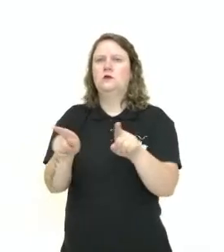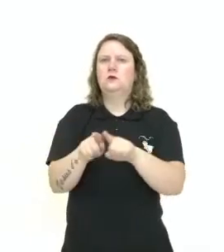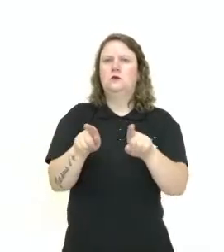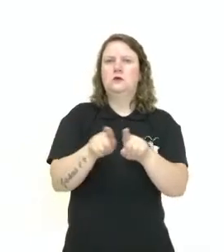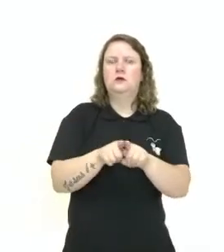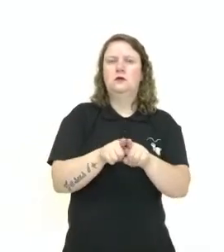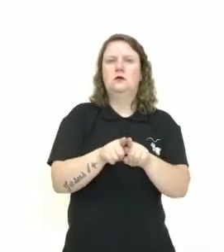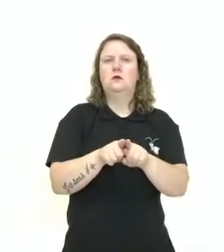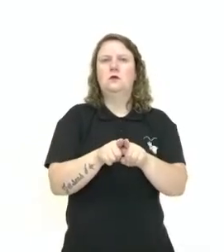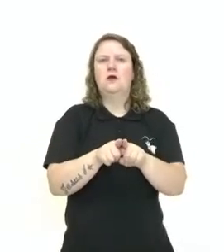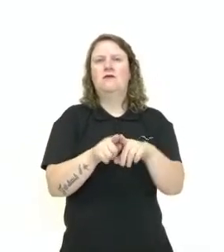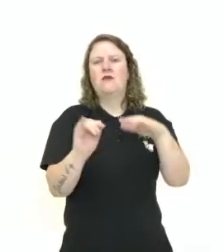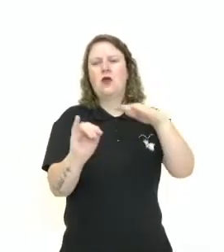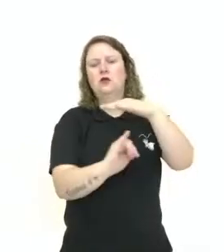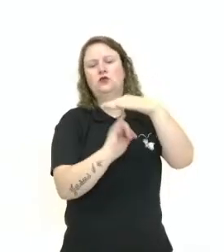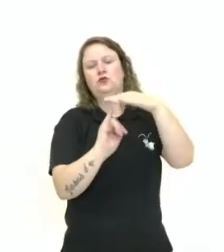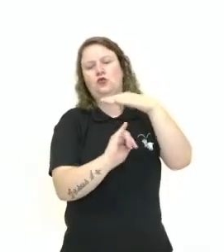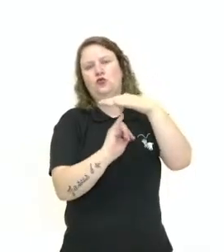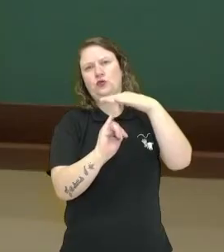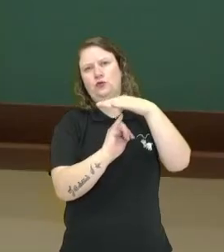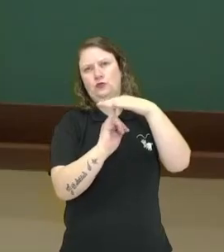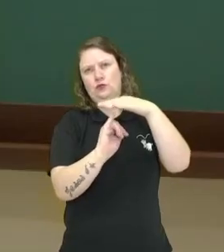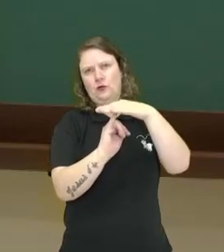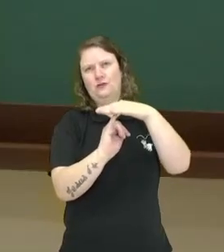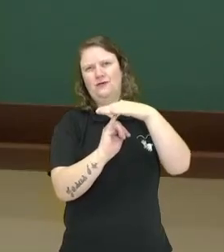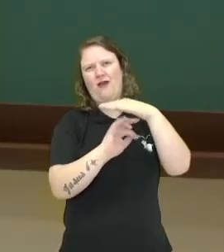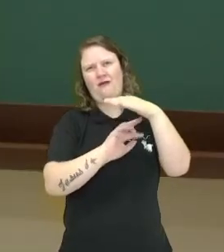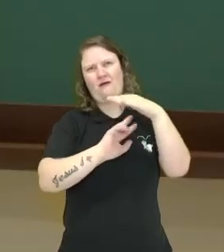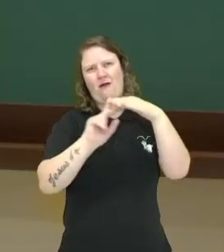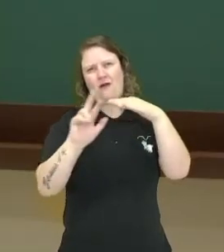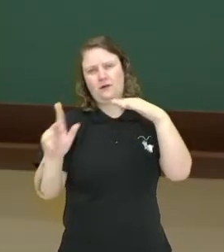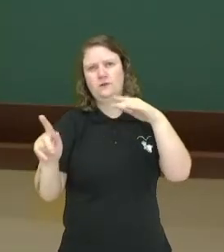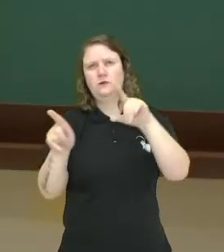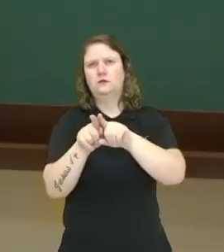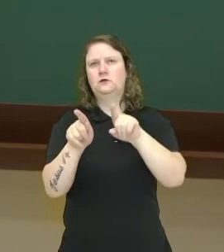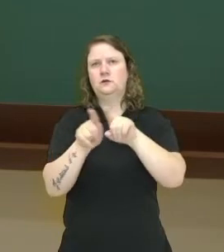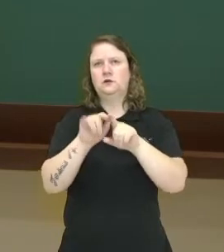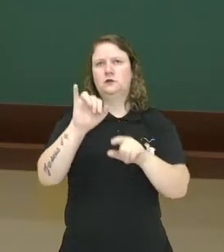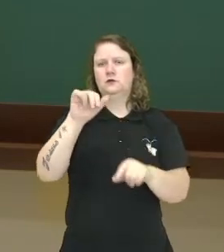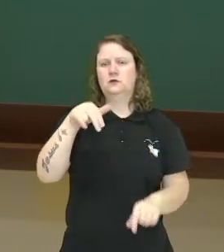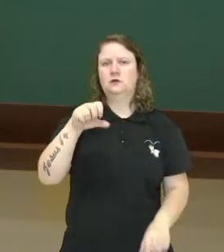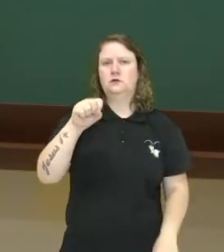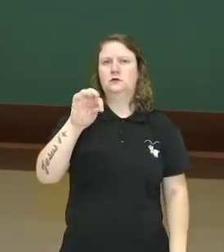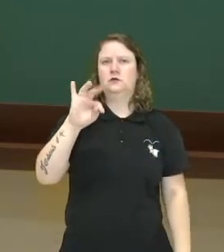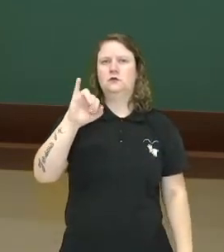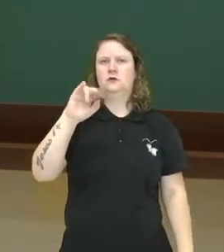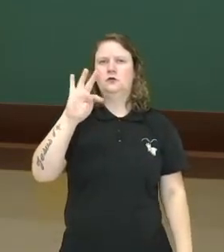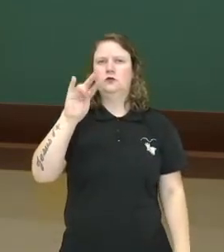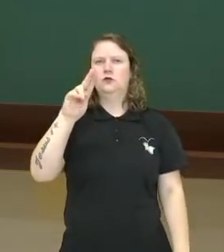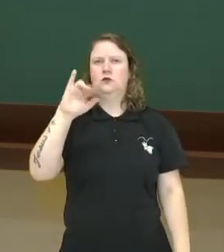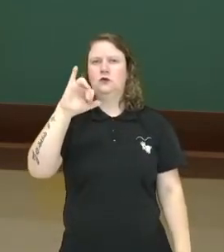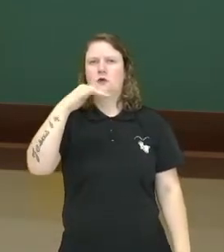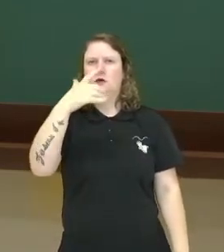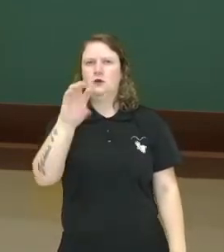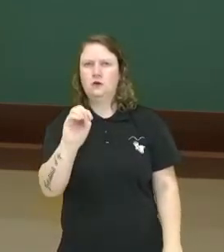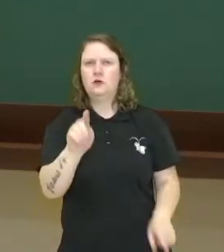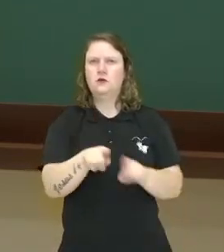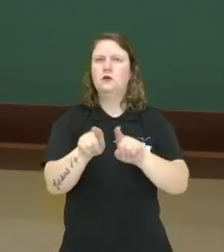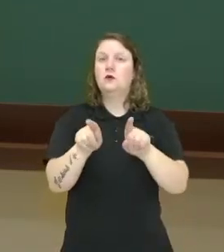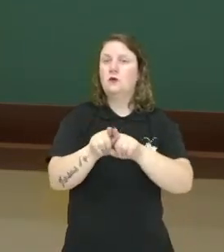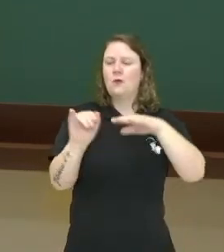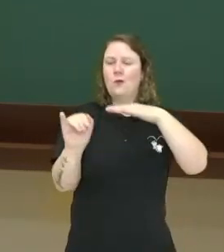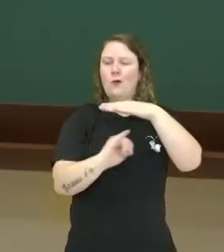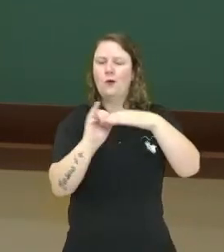educação. Então vejam que tem fatores bem importantes aqui no desenvolvimento dessa política para atender a